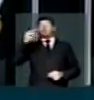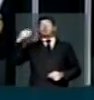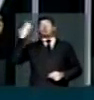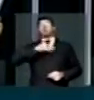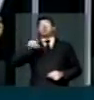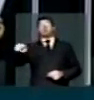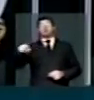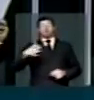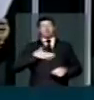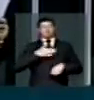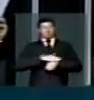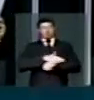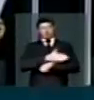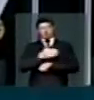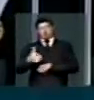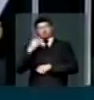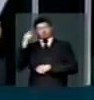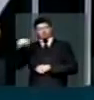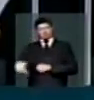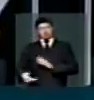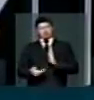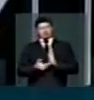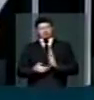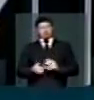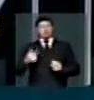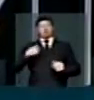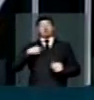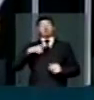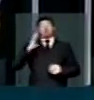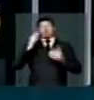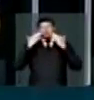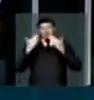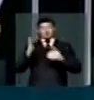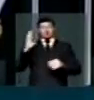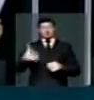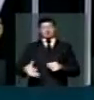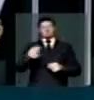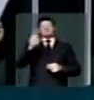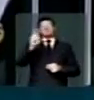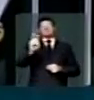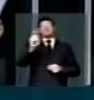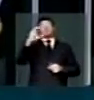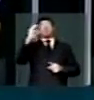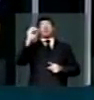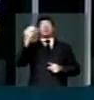embora nesse meu tempo como deputado nesta casa já tenha apresentado